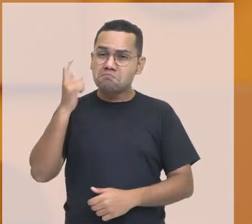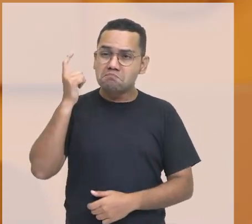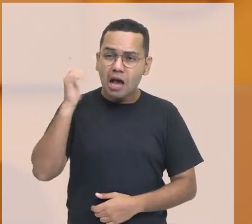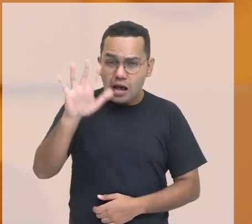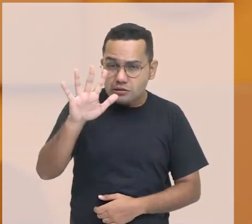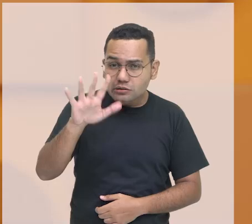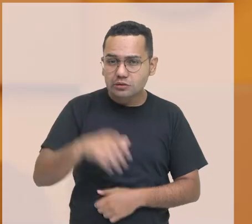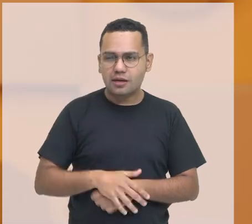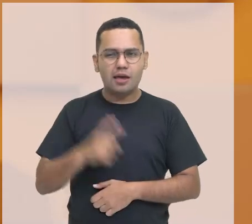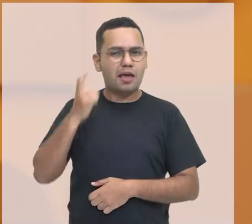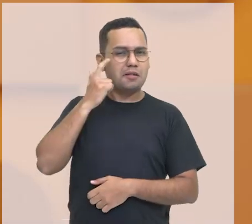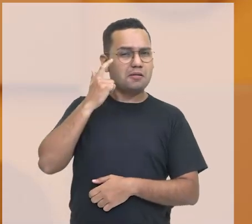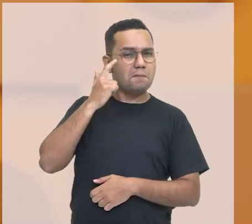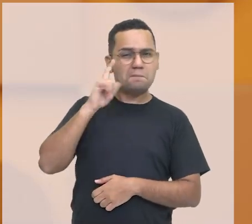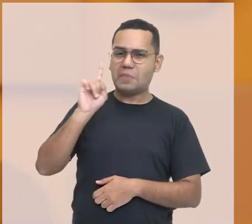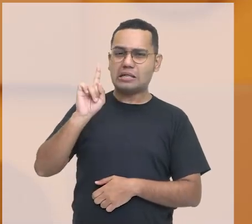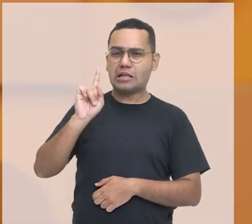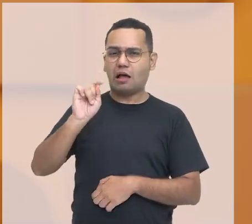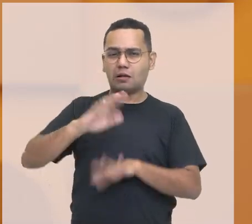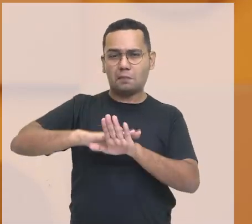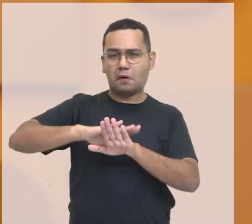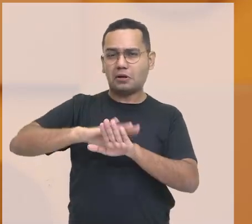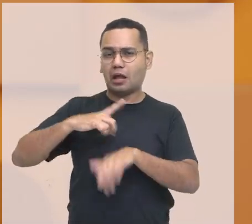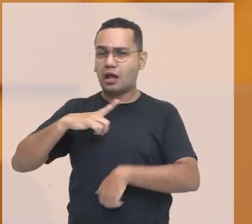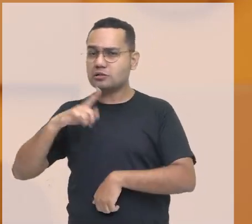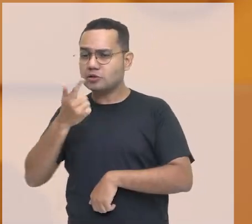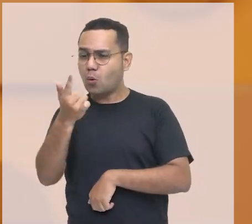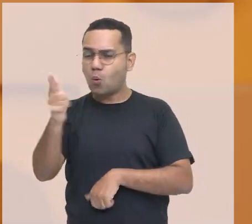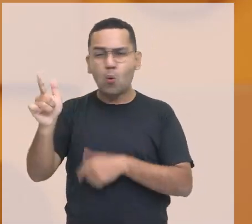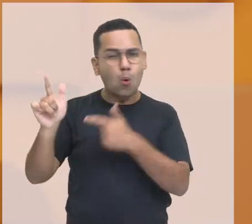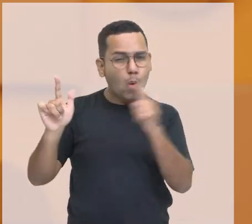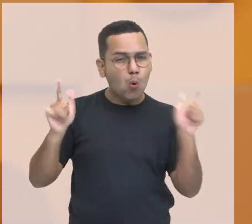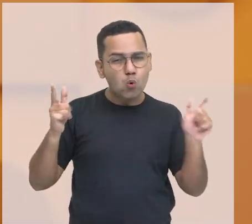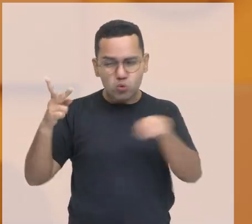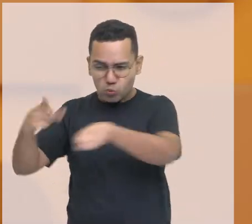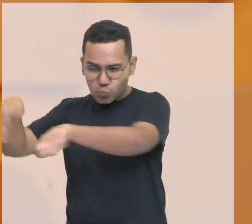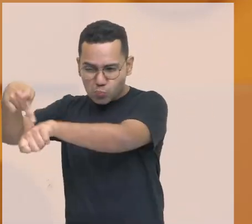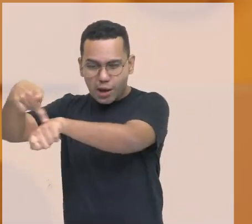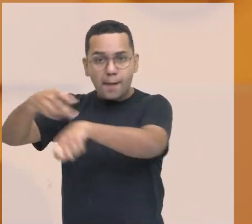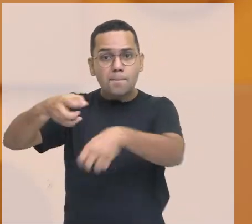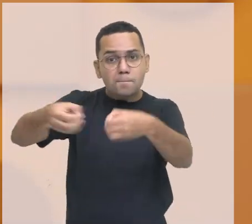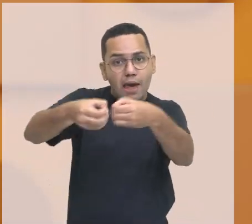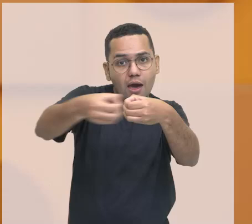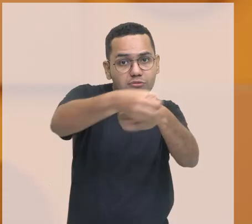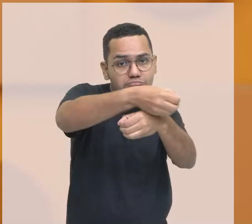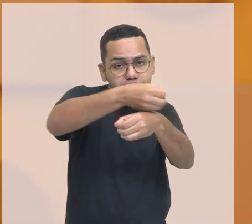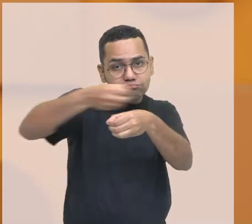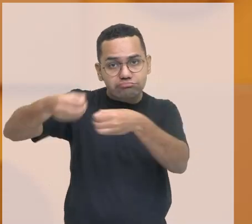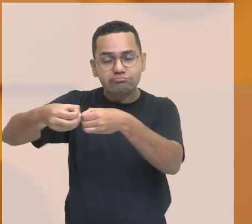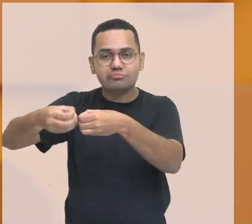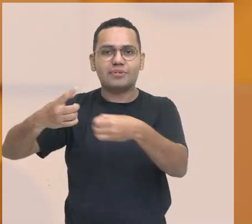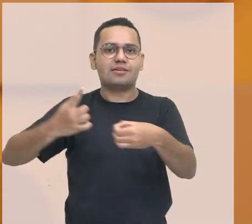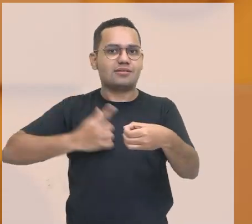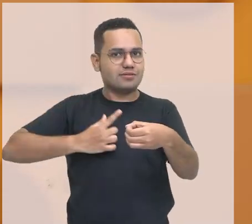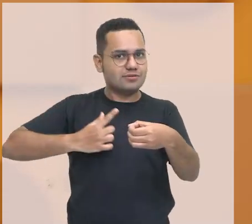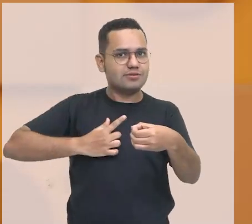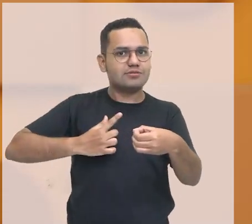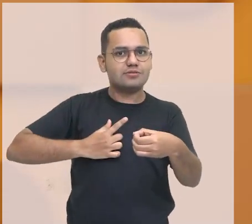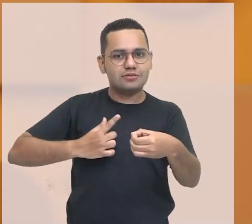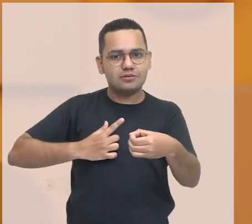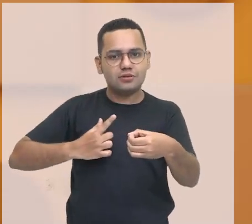França e de Inglaterra, além dos países que orbitavam ali a Alemanha, que eram atingidas